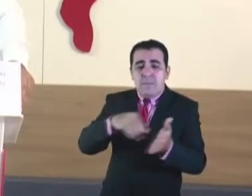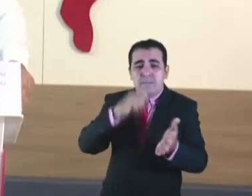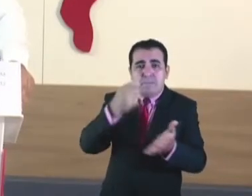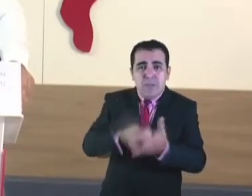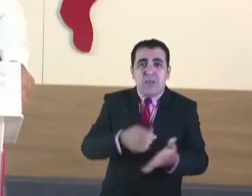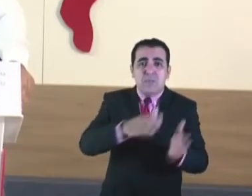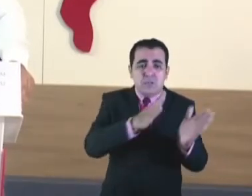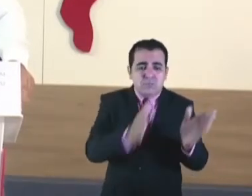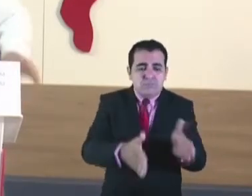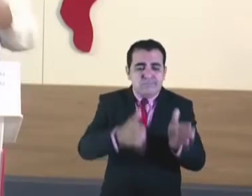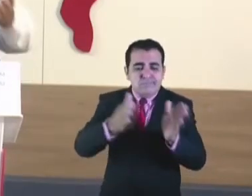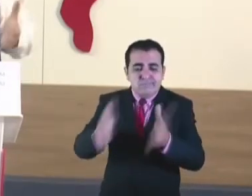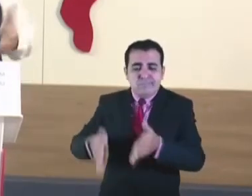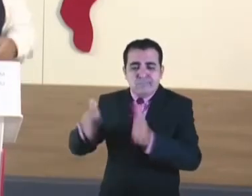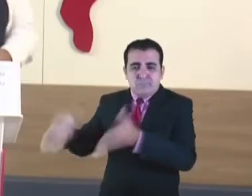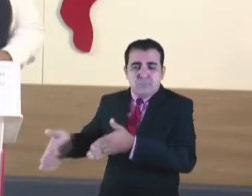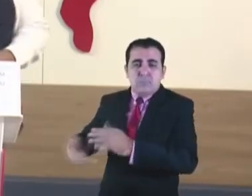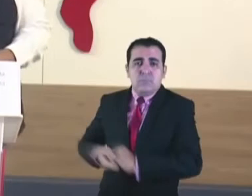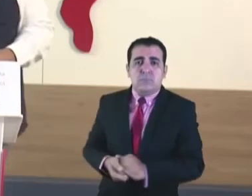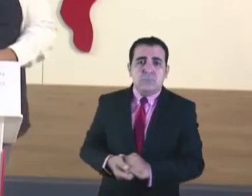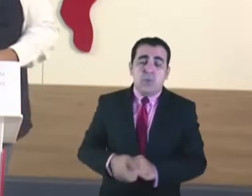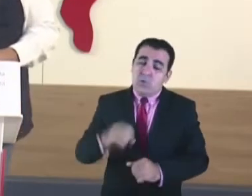por etapas. Ou seja,